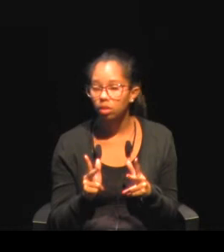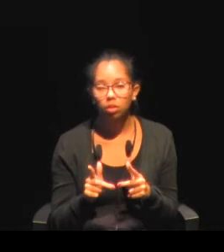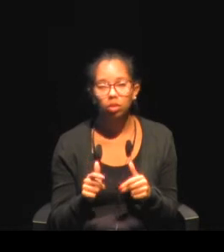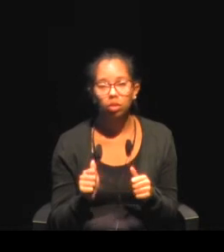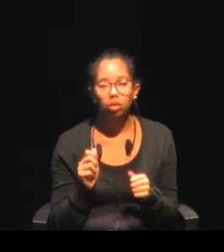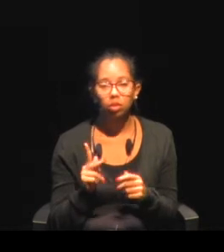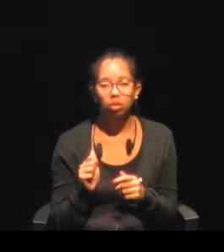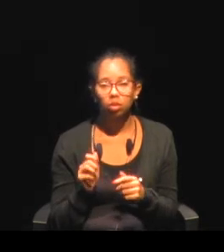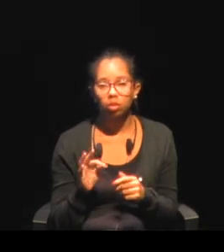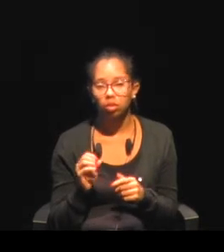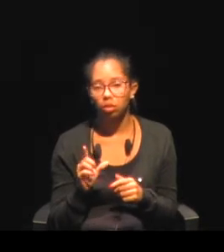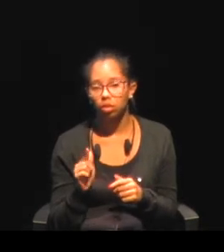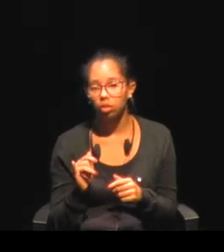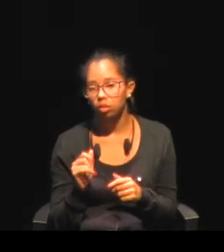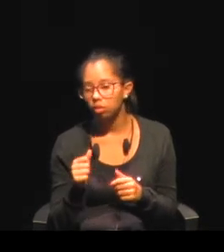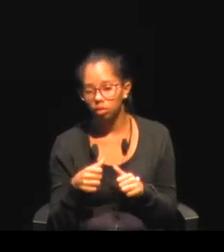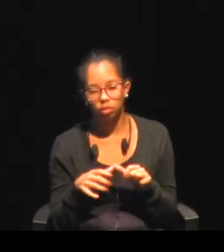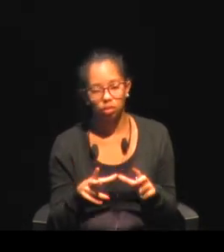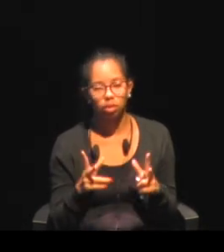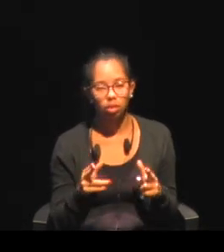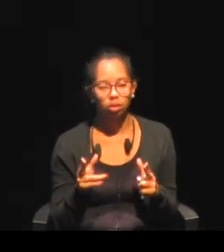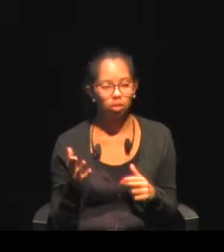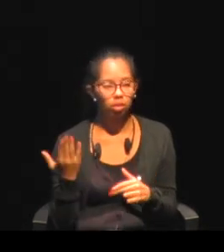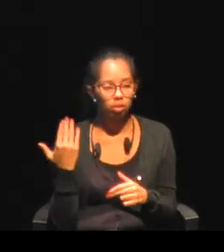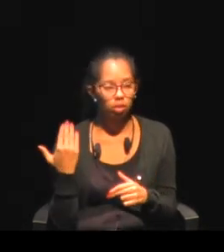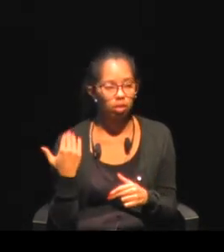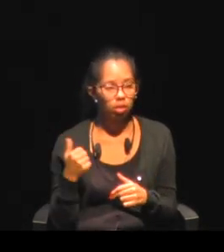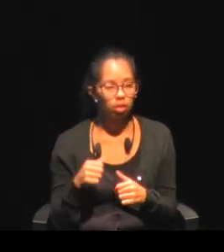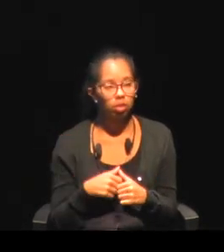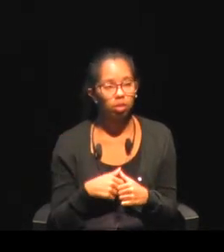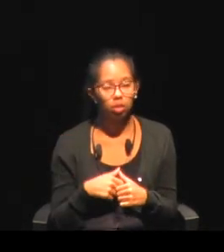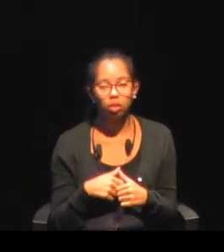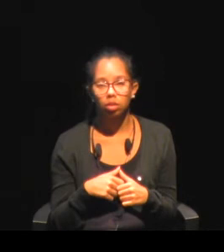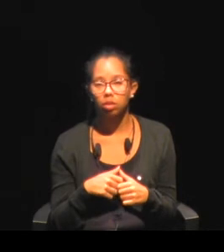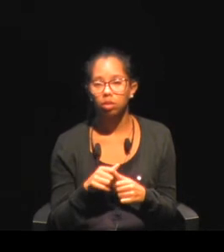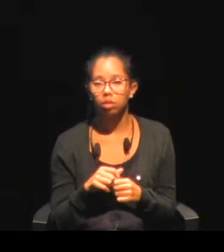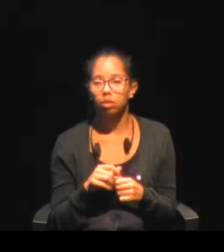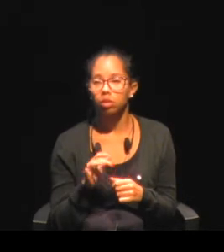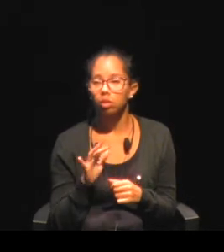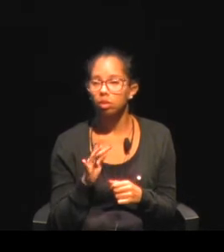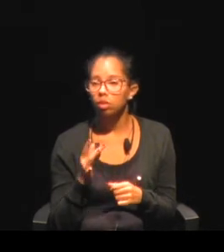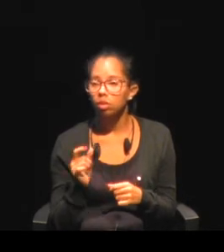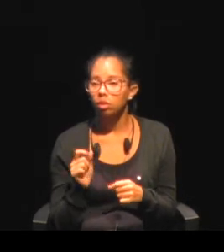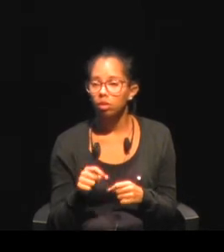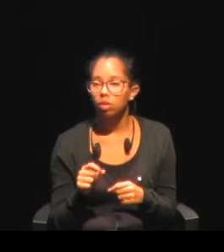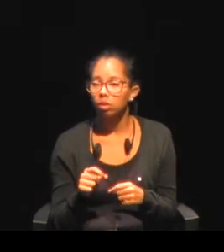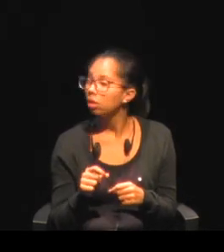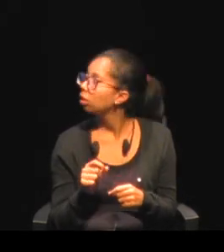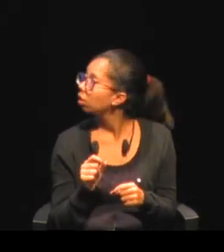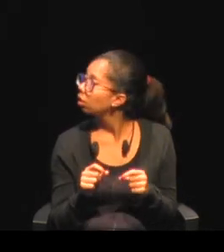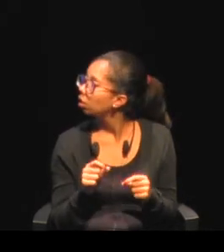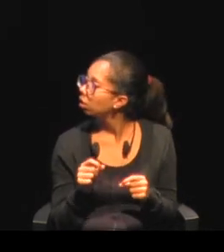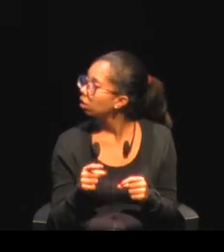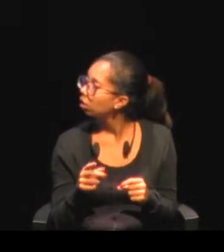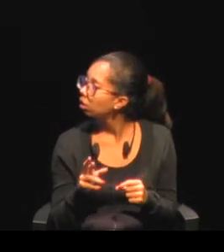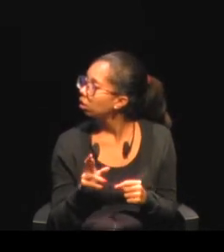limpar patologias, mas deixar com o mesmo aspecto. Quer dizer, a gente acha que, no imaginário das pessoas, isso